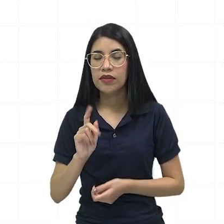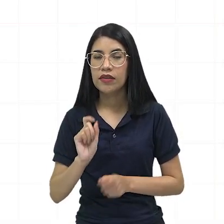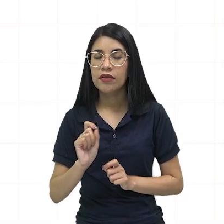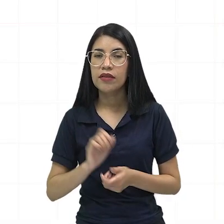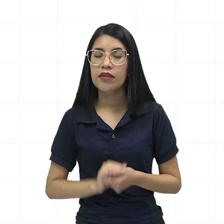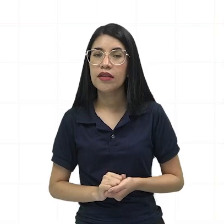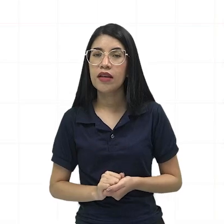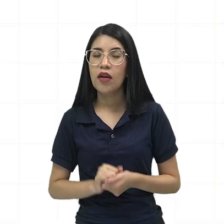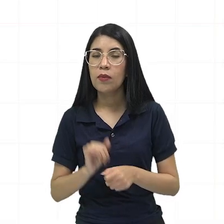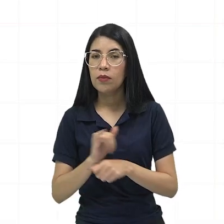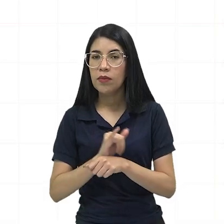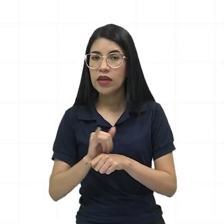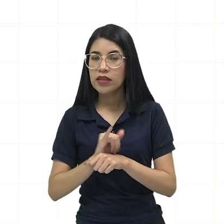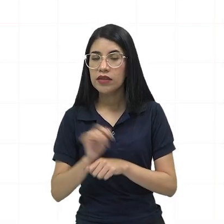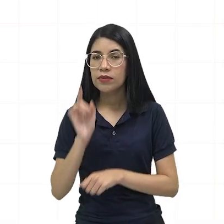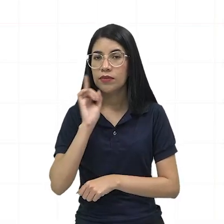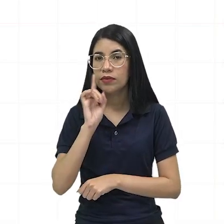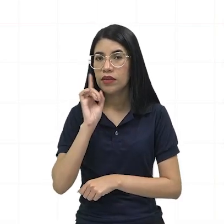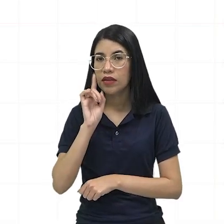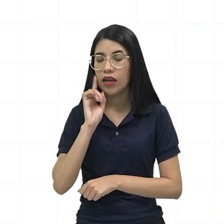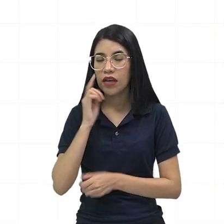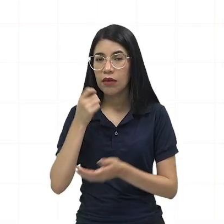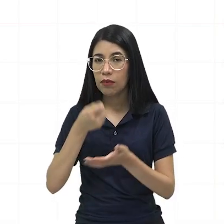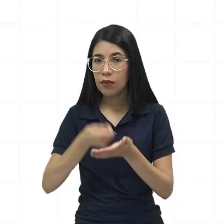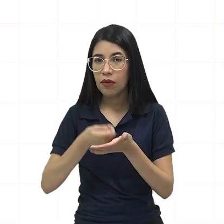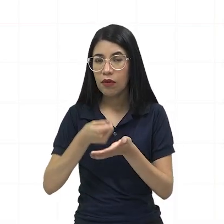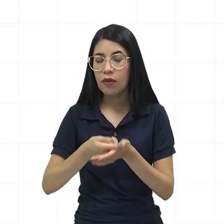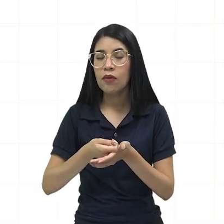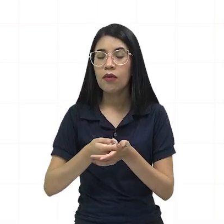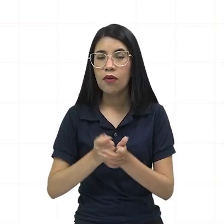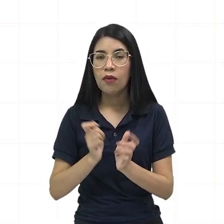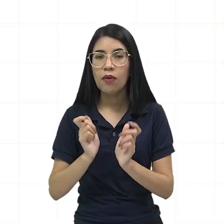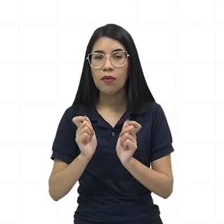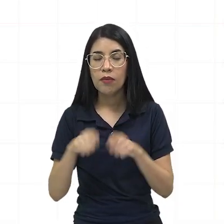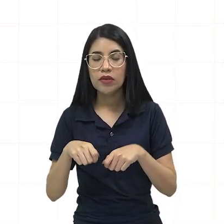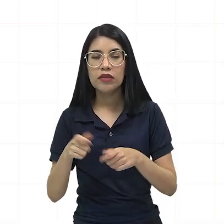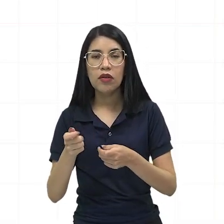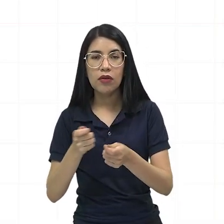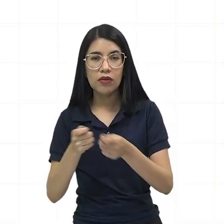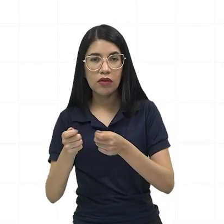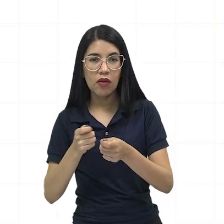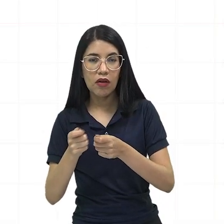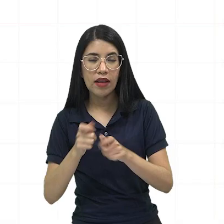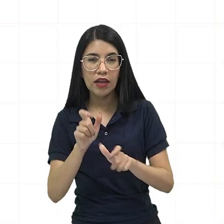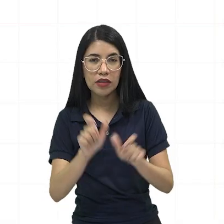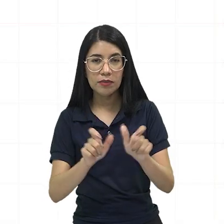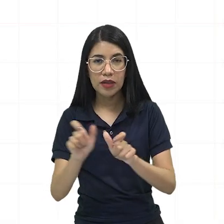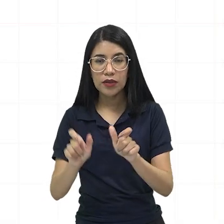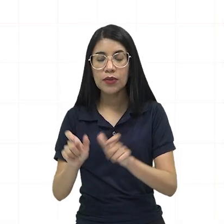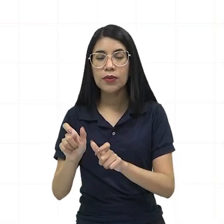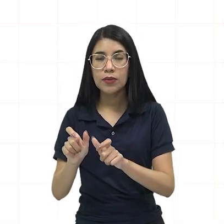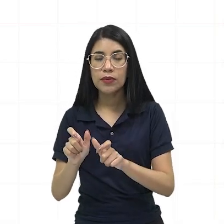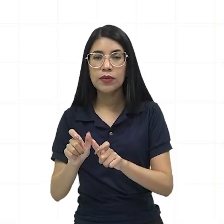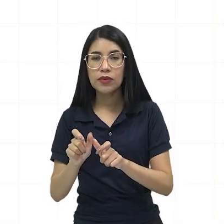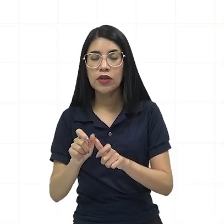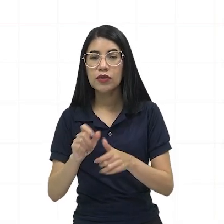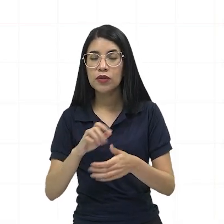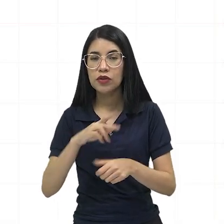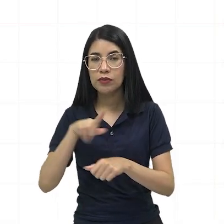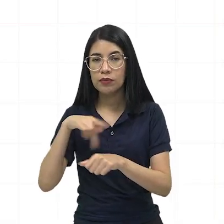que os Estados Unidos, de forma mais efusiva, conseguiu controlar ali corações e mentes dos